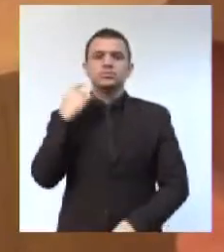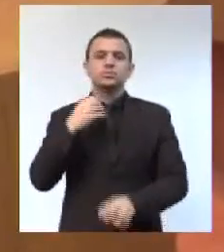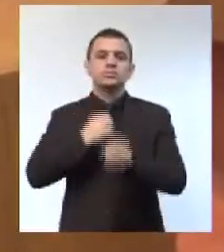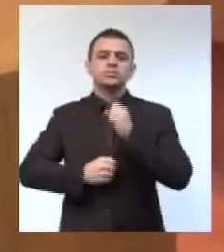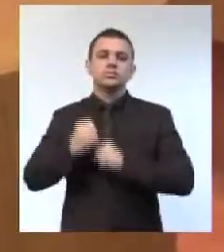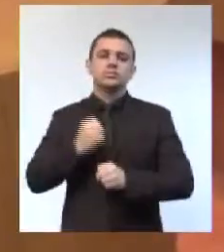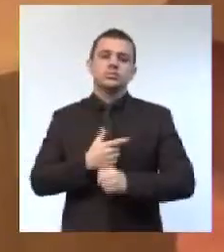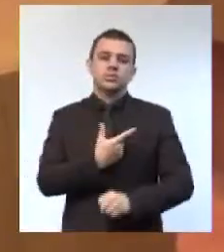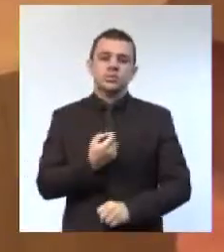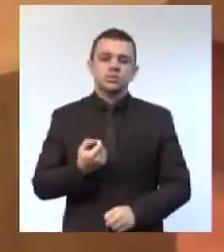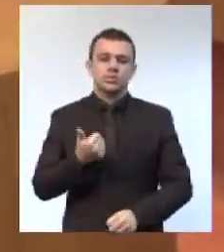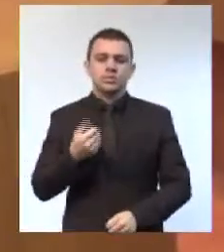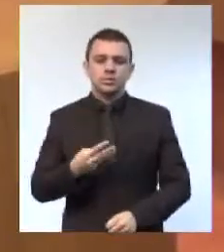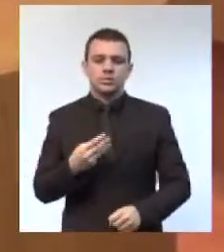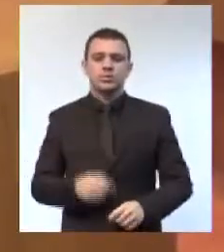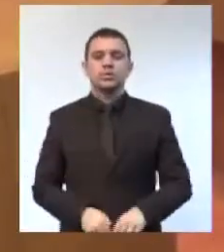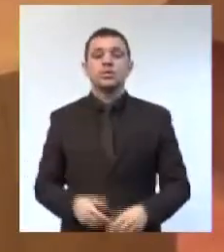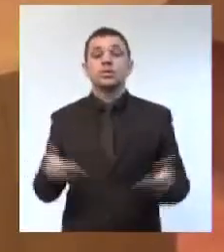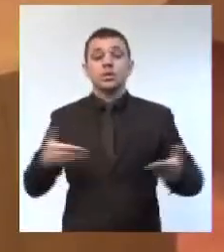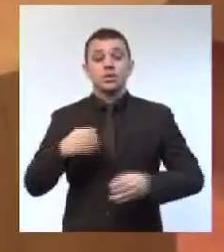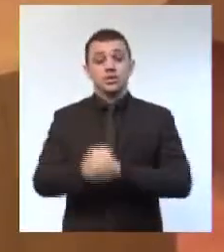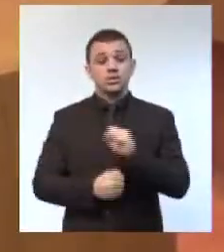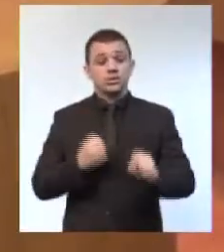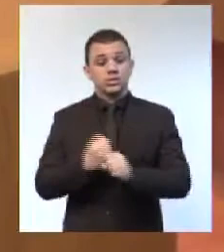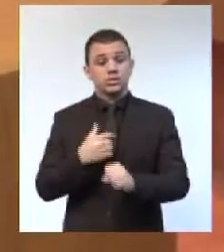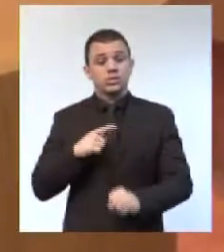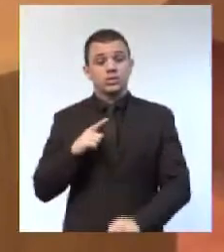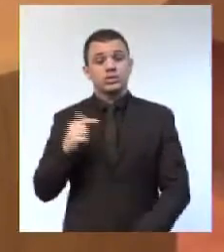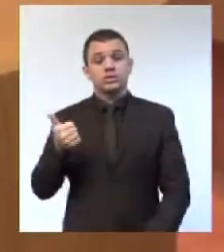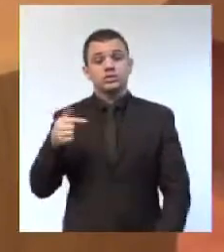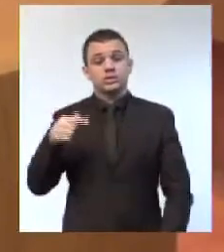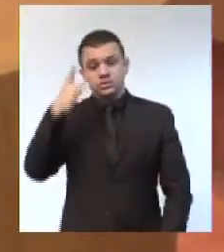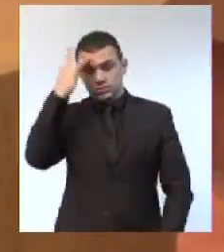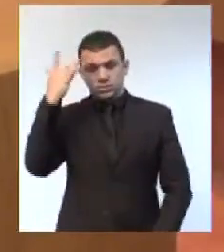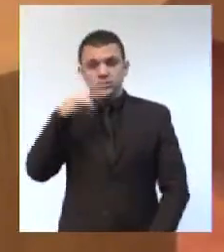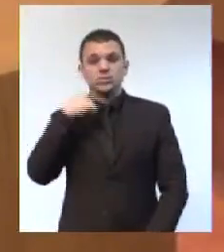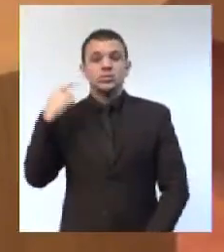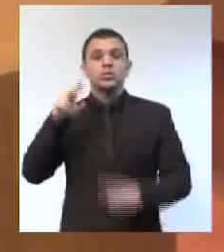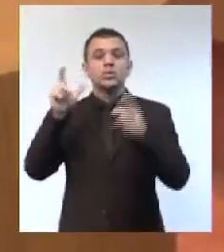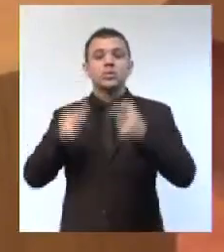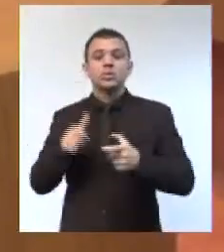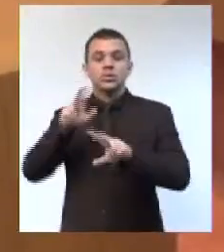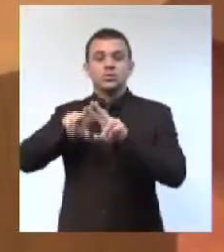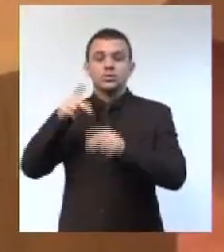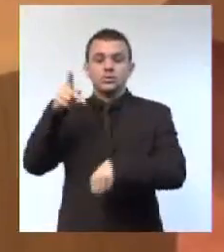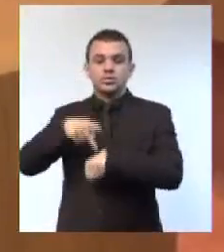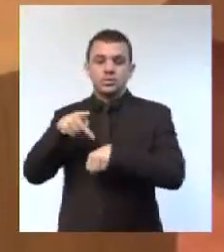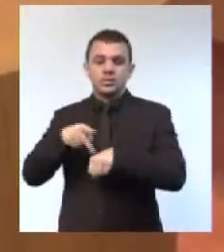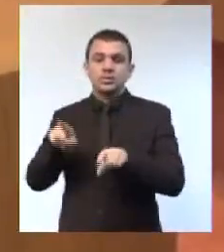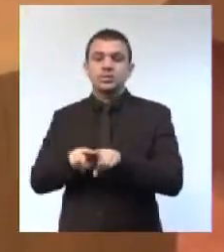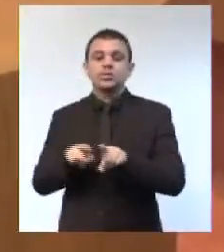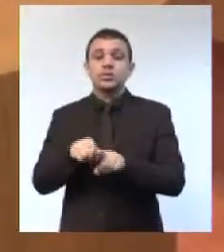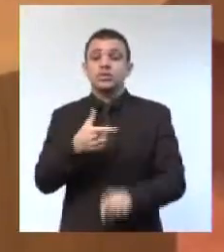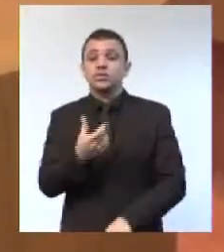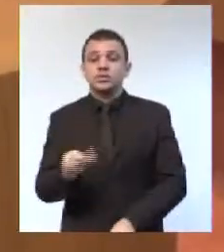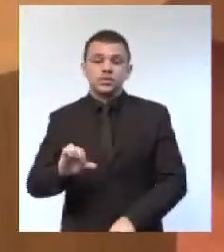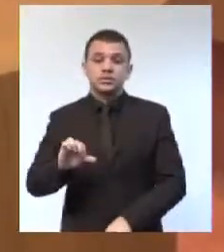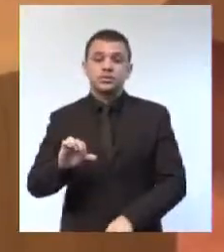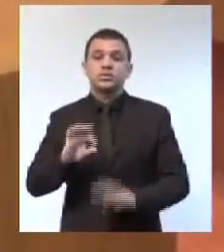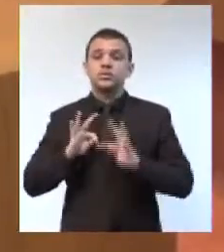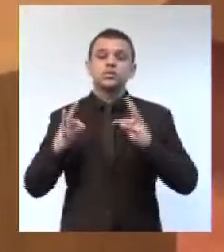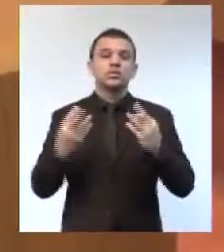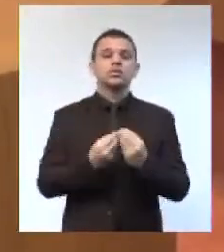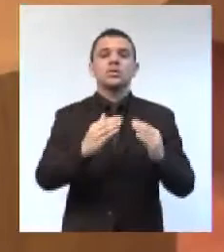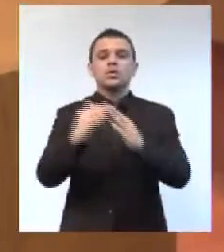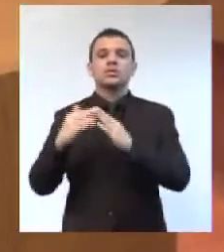Este ano já são 17 presos mortos em Pedrinhas e 29 em todo o sistema, segundo os dados contabilizados até